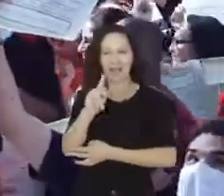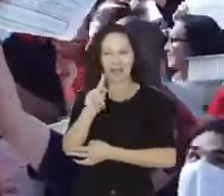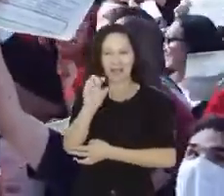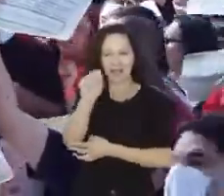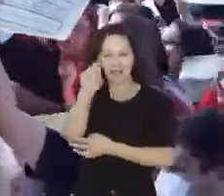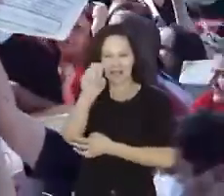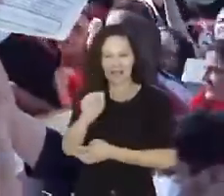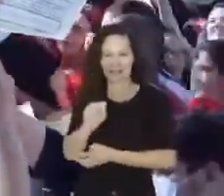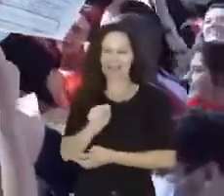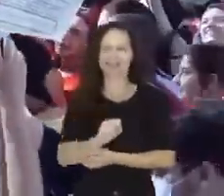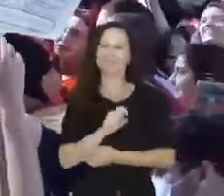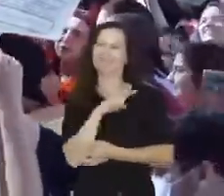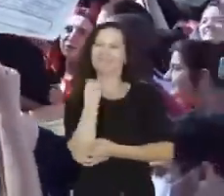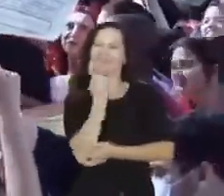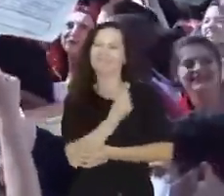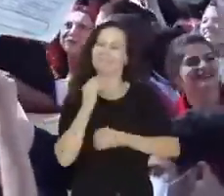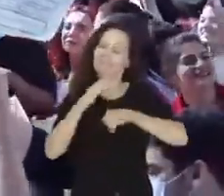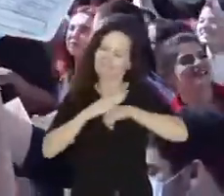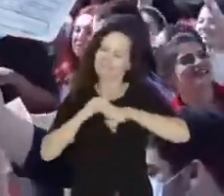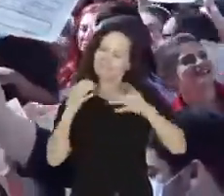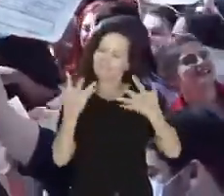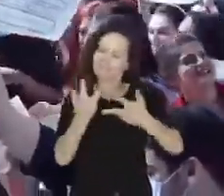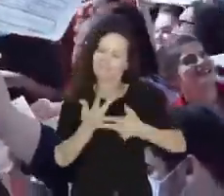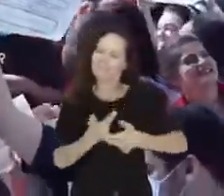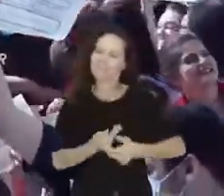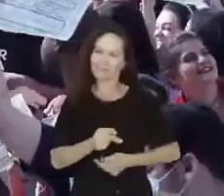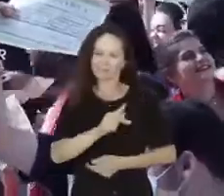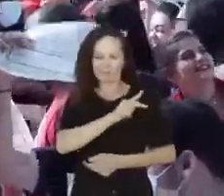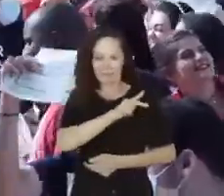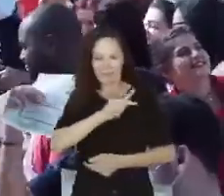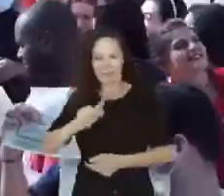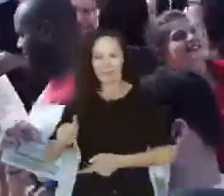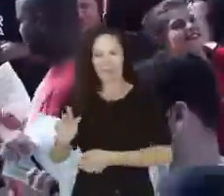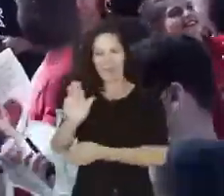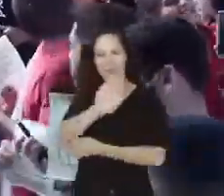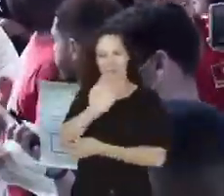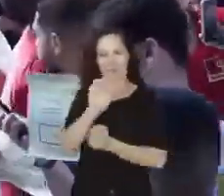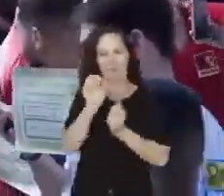Nosso queridíssimo Luiz Inácio Lula da Silva aqui com a gente.